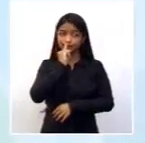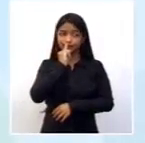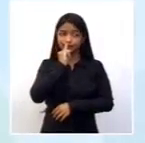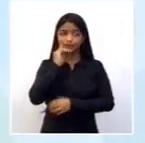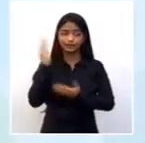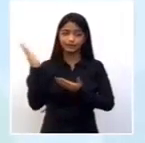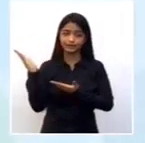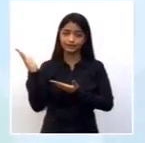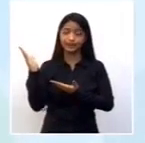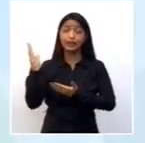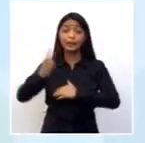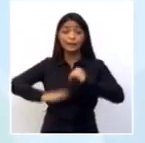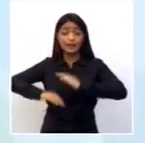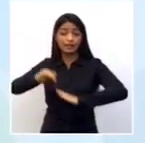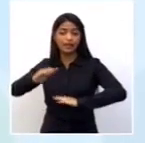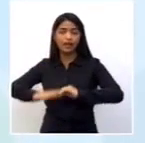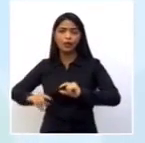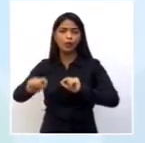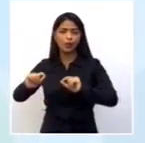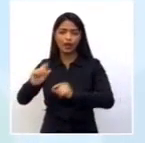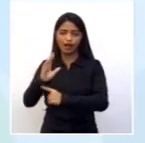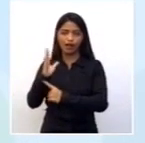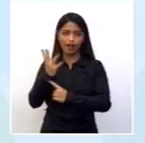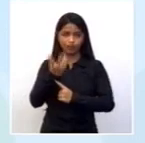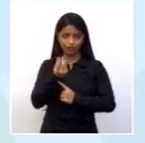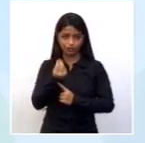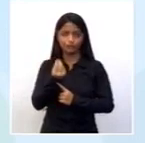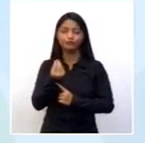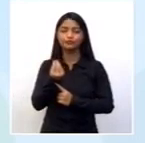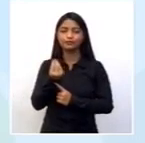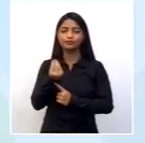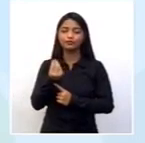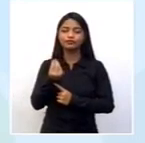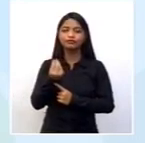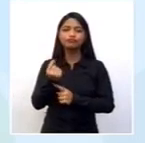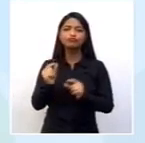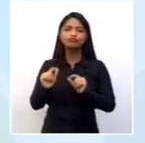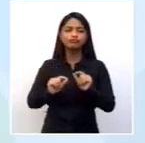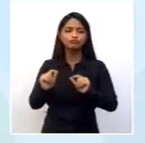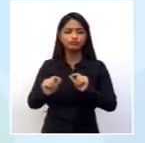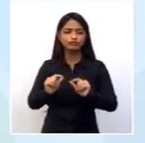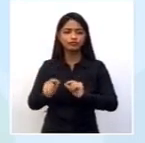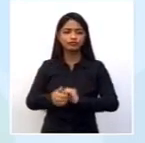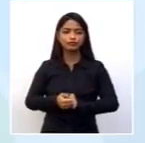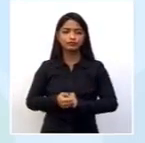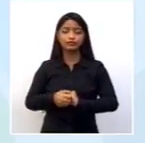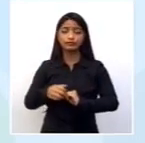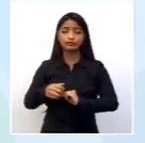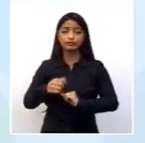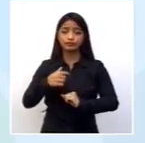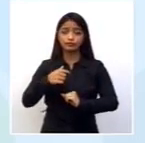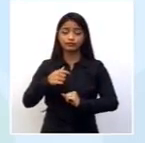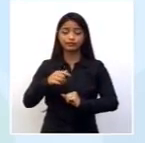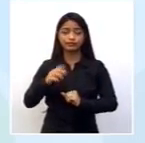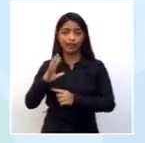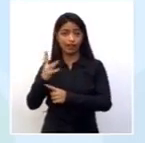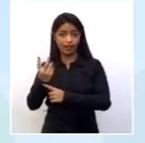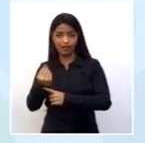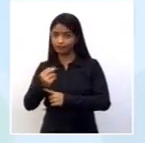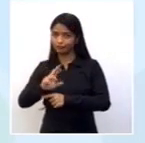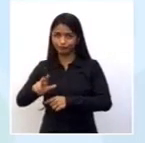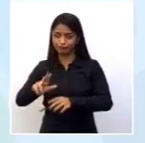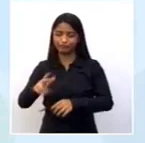da habilidade de arte, produzir textos de língua portuguesa,